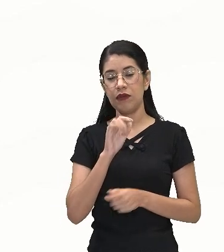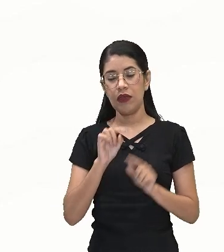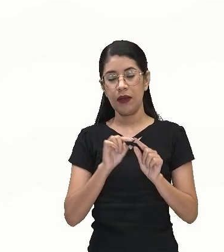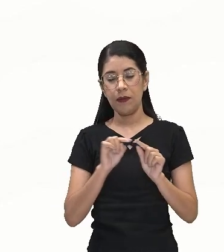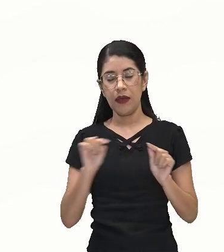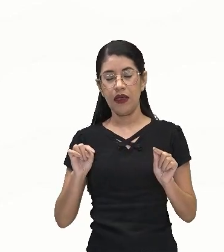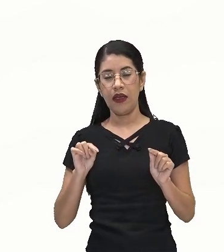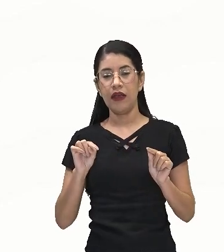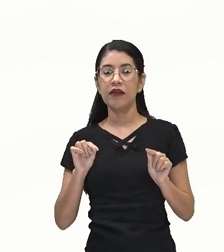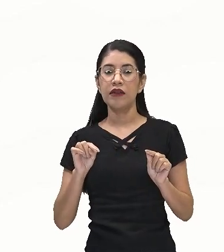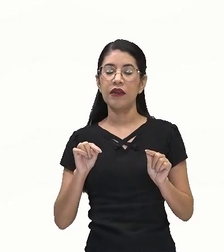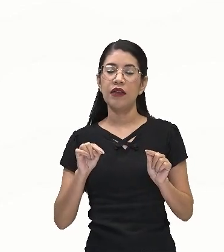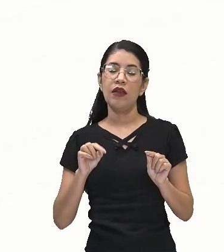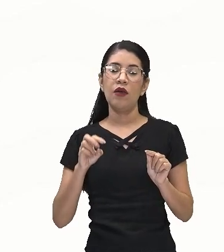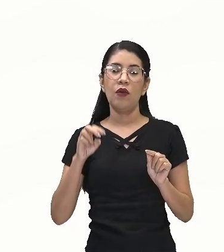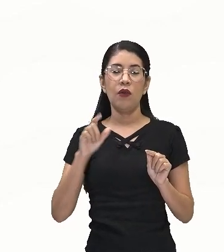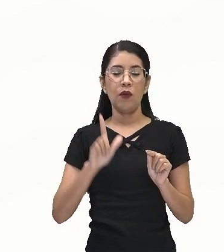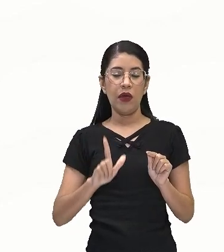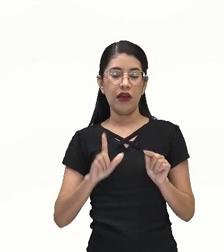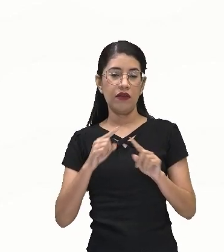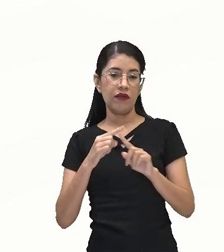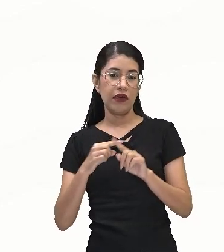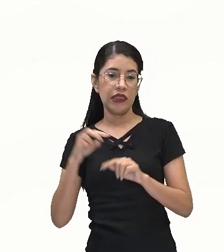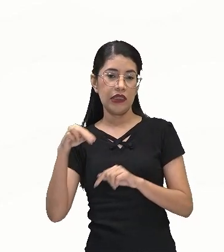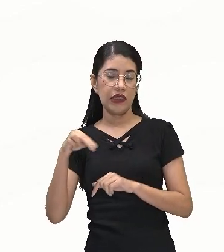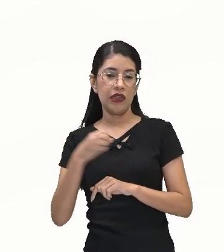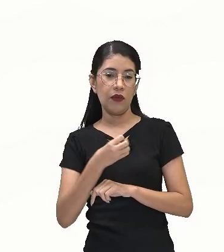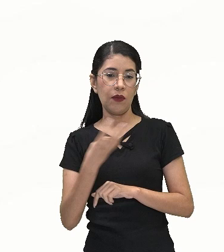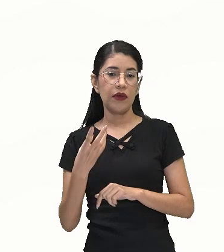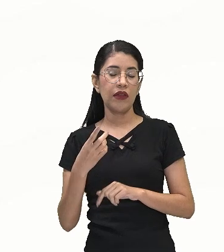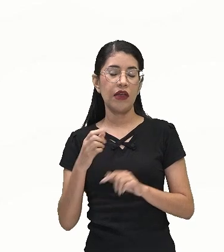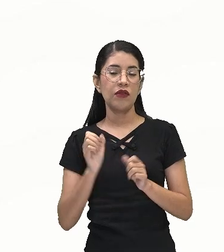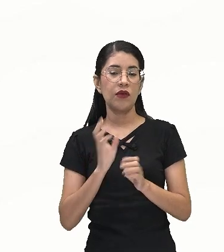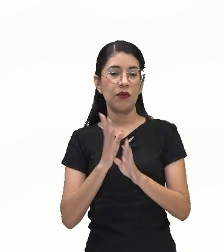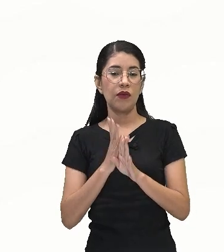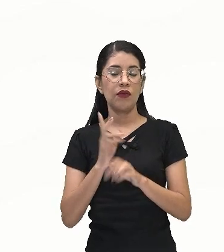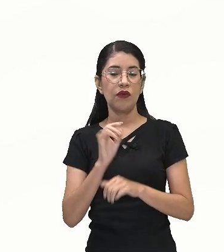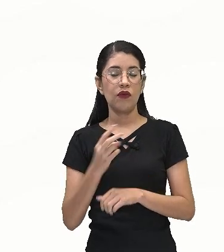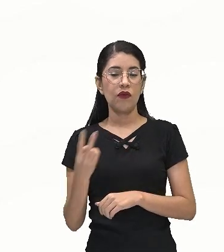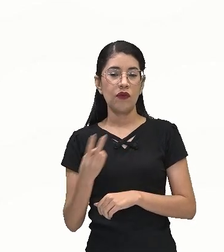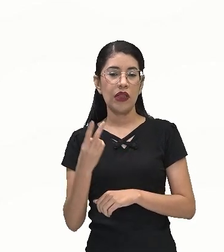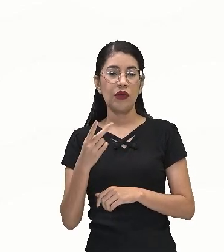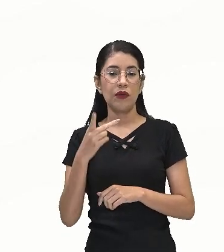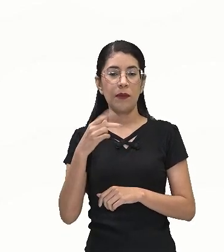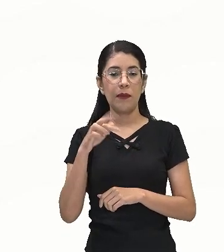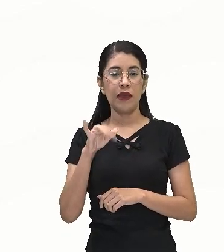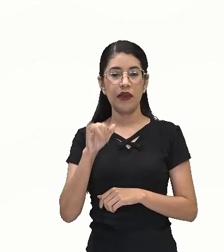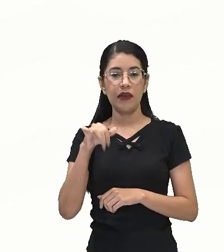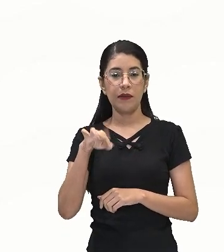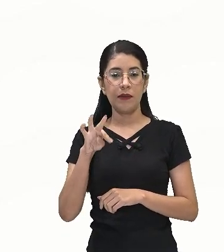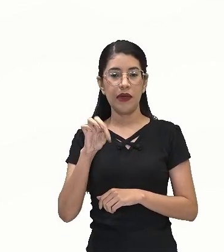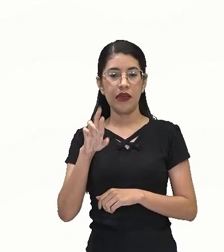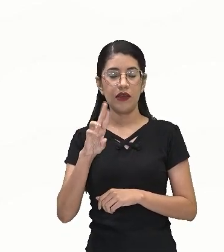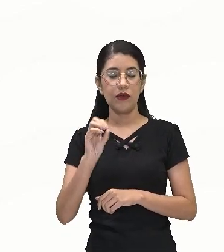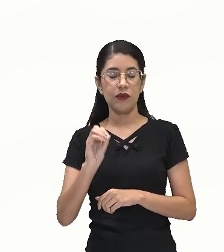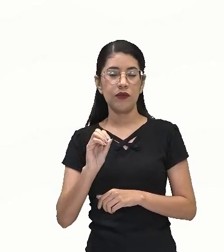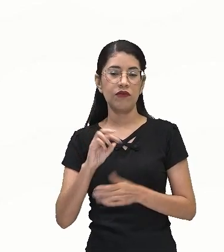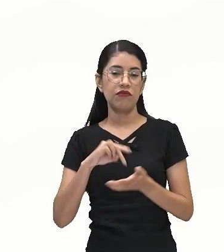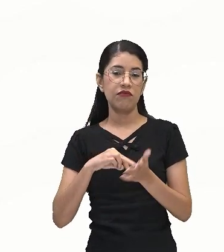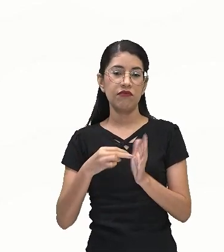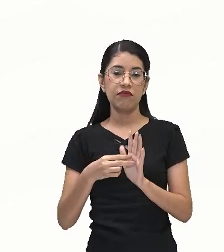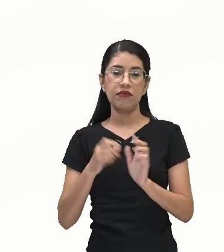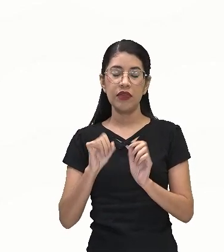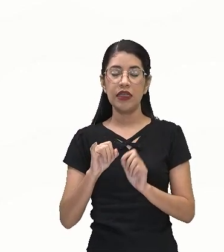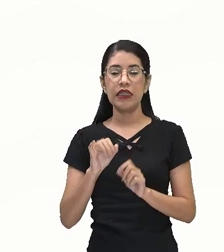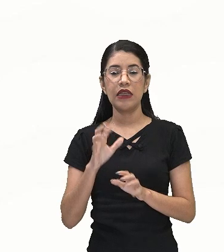meu número de lados, eu vou ter a medida do meu perímetro. O que é perímetro, professor? É exatamente se eu somar